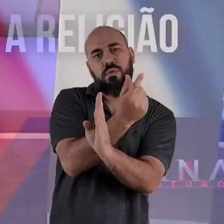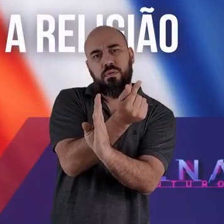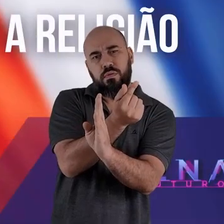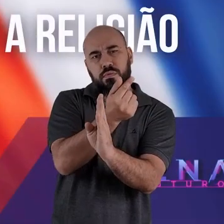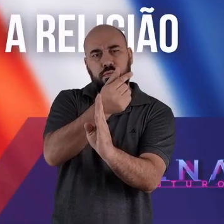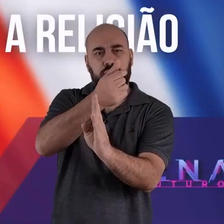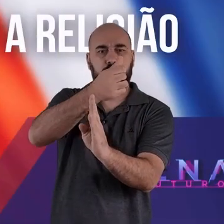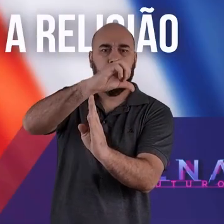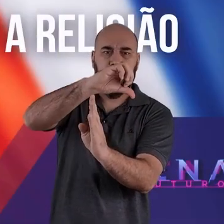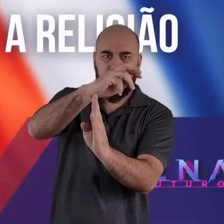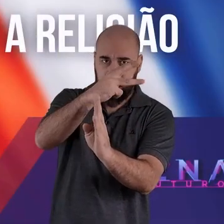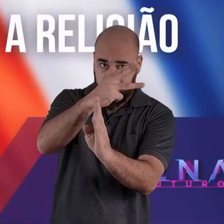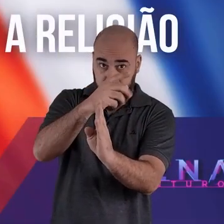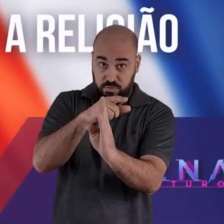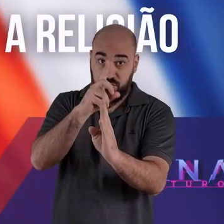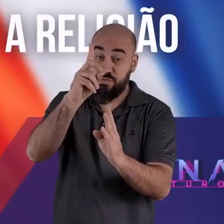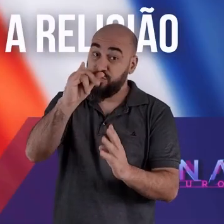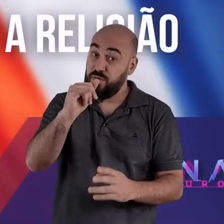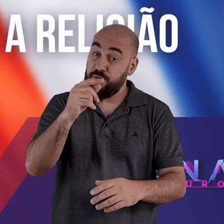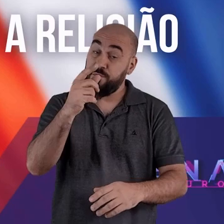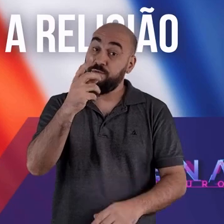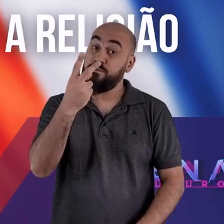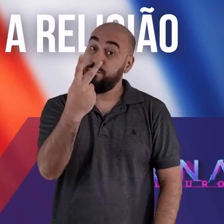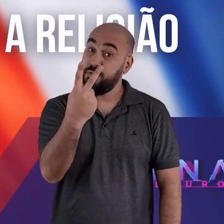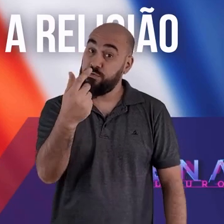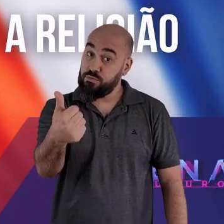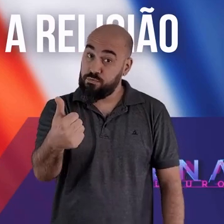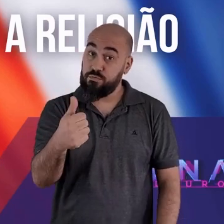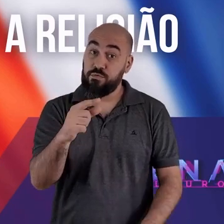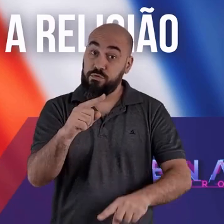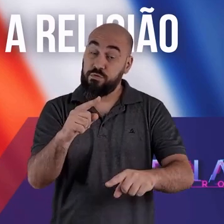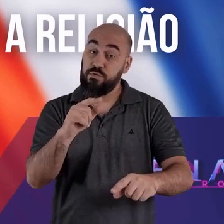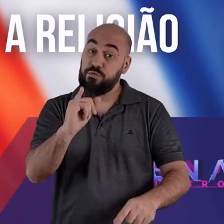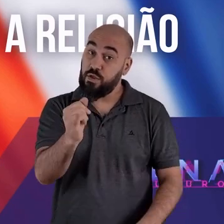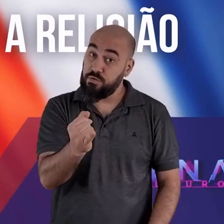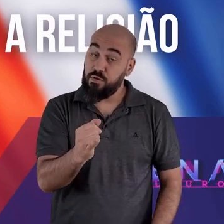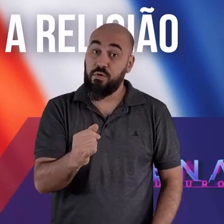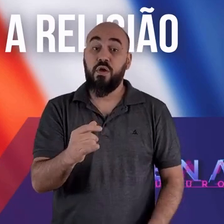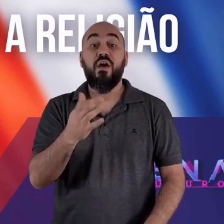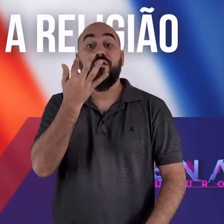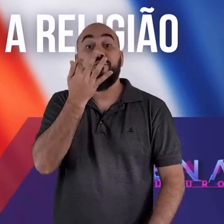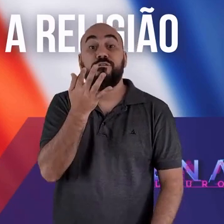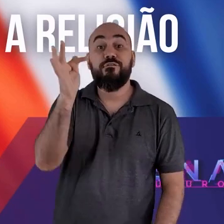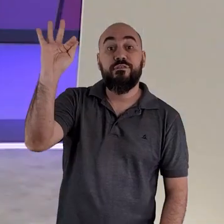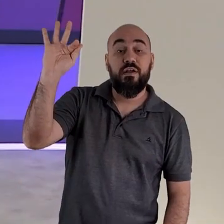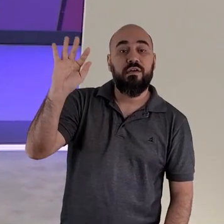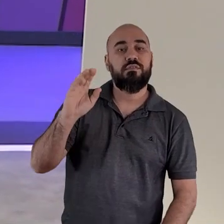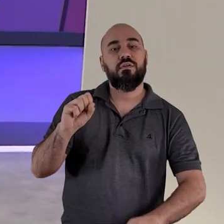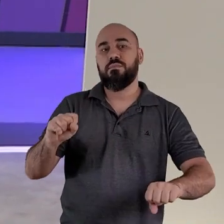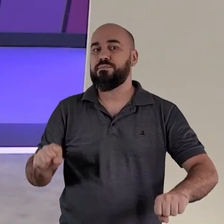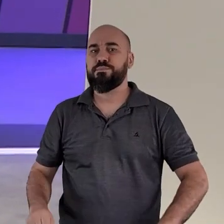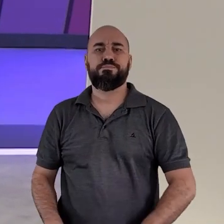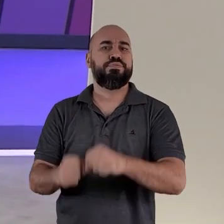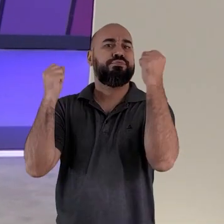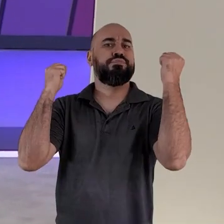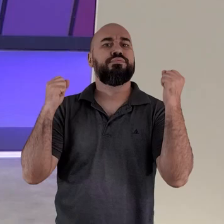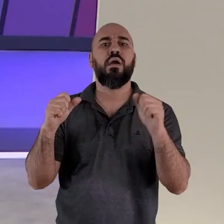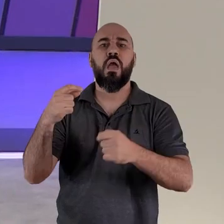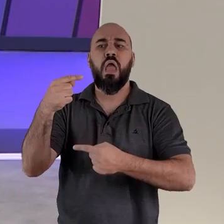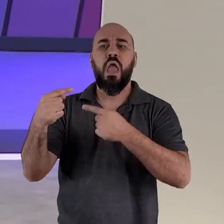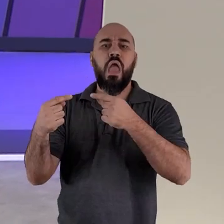1793, no dia 21 de janeiro, a França decidiu acabar com a religião. Por 3 anos e